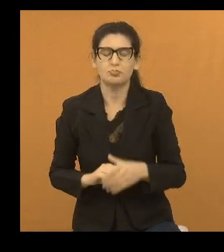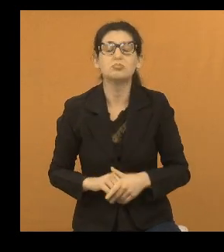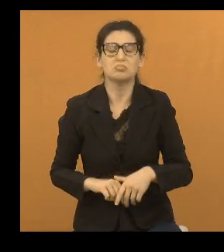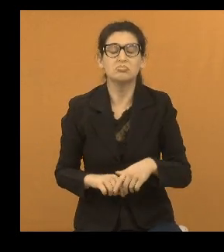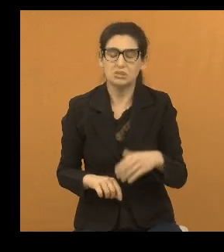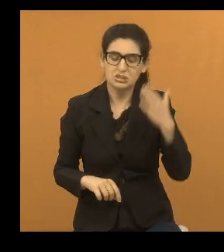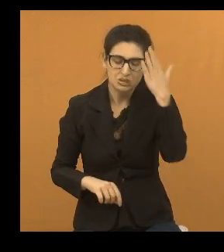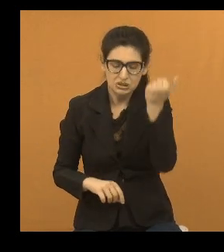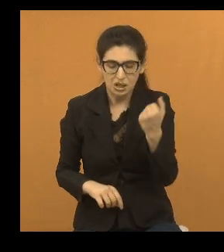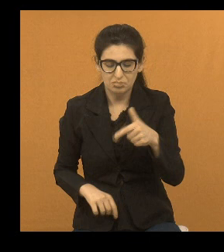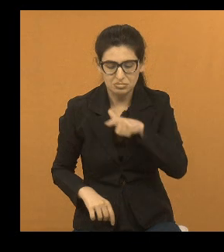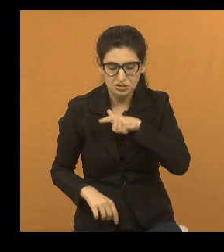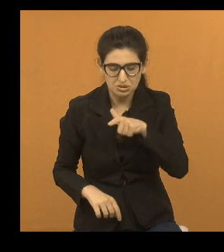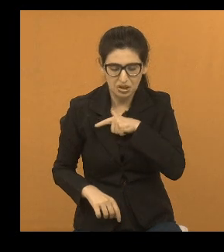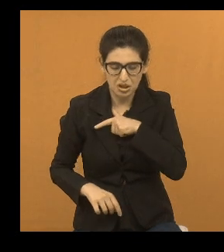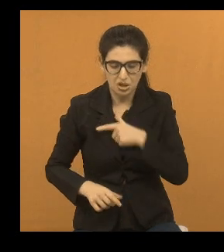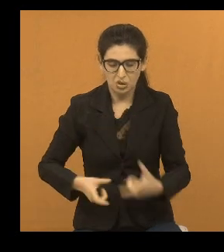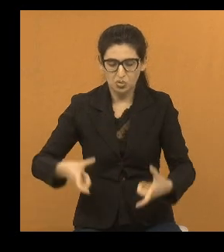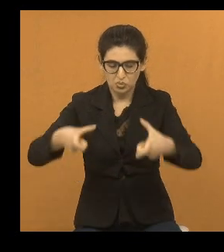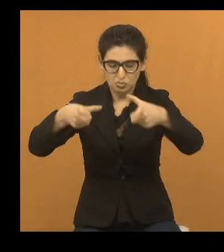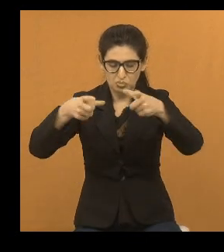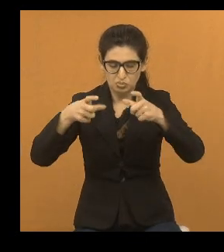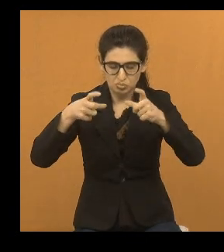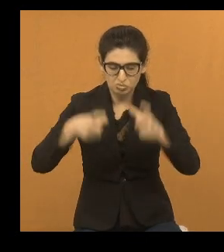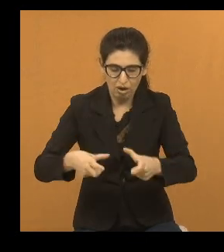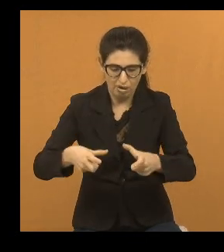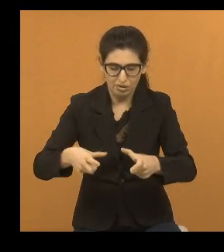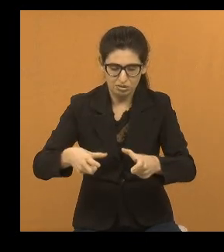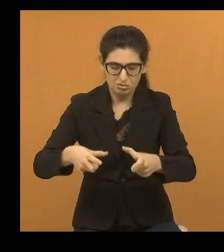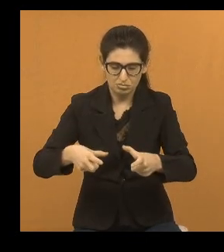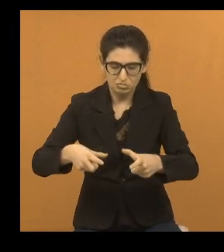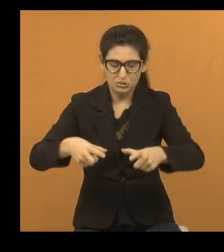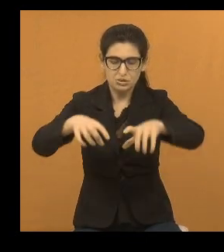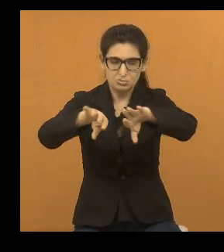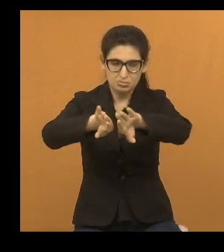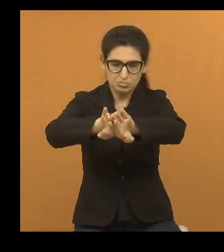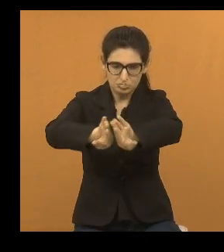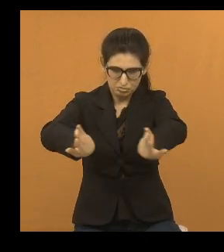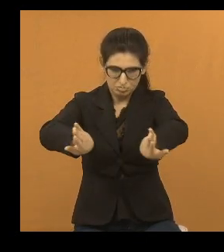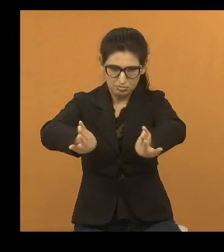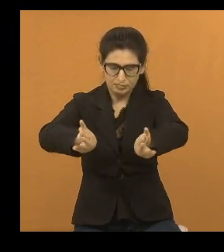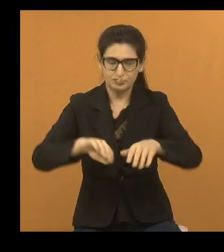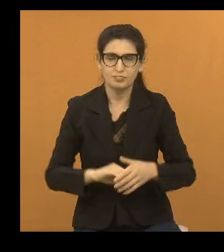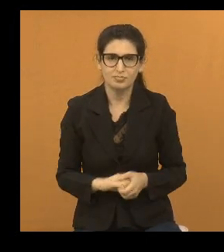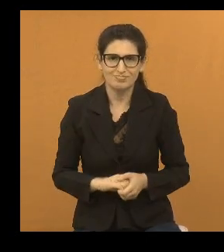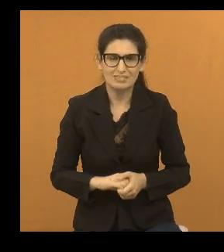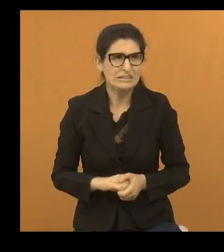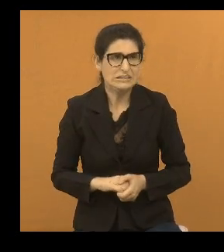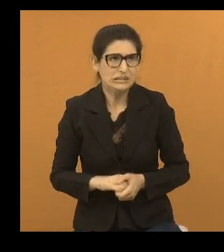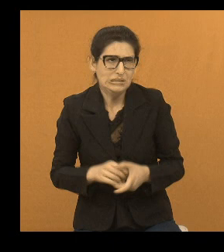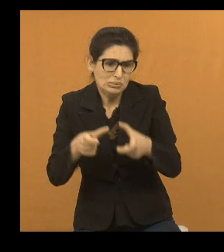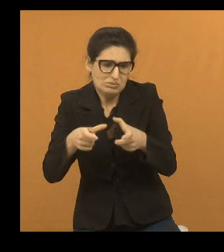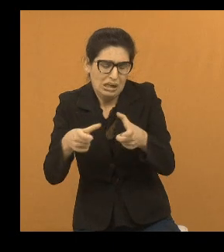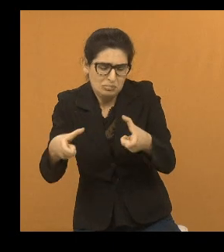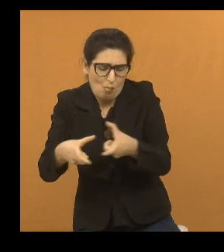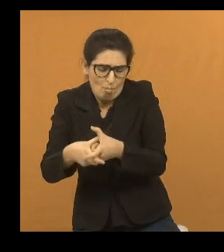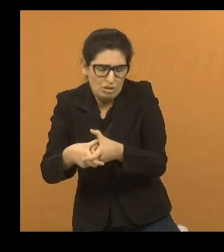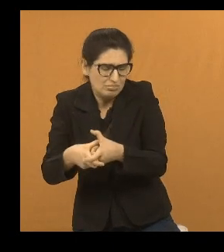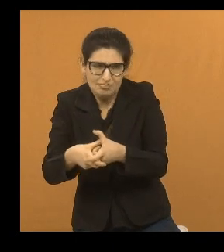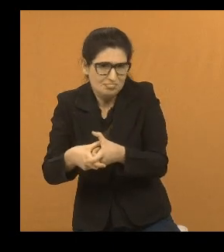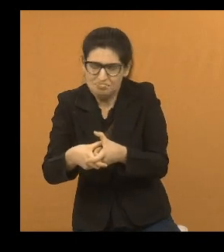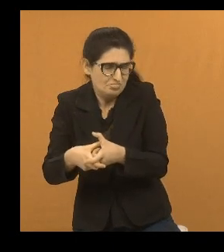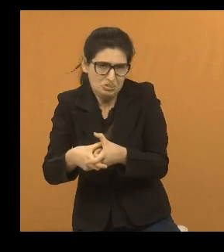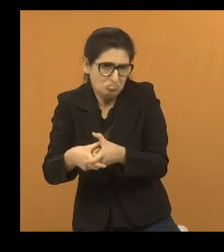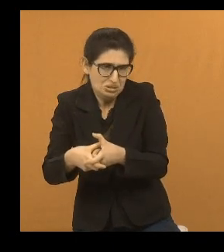zonas da cidade não permitiam lotes com divisões em terrenos menores, que é a área de